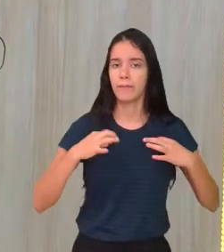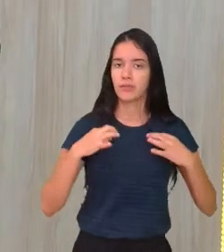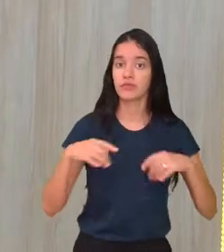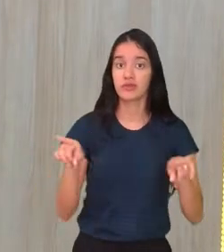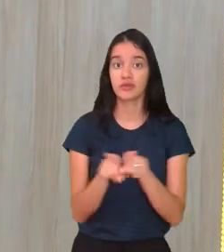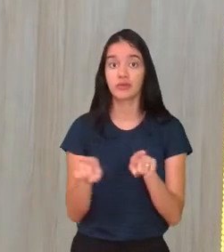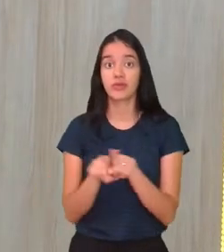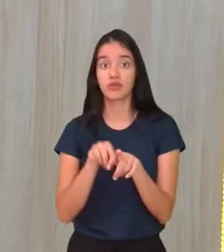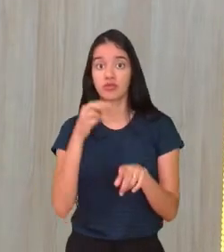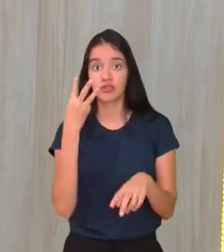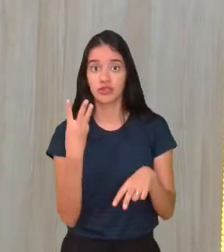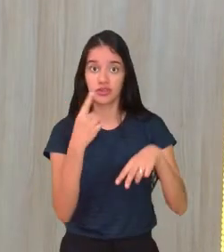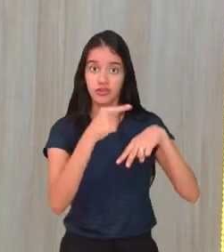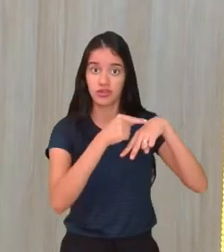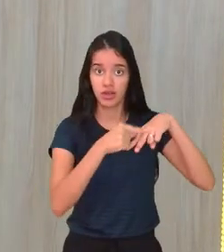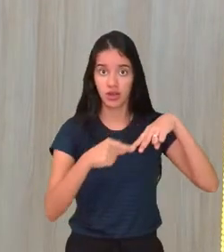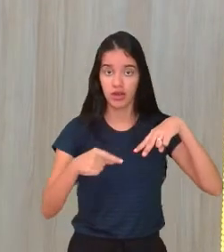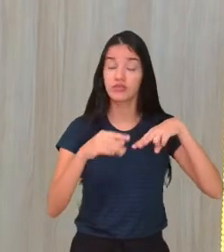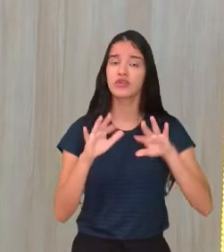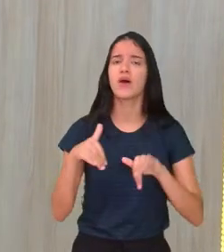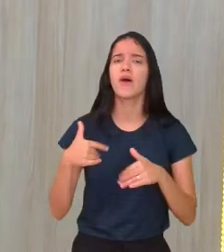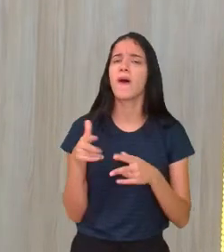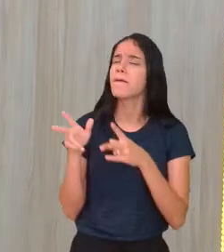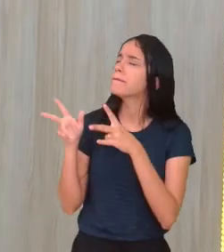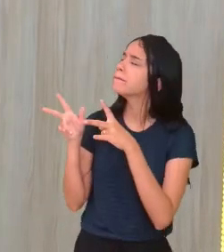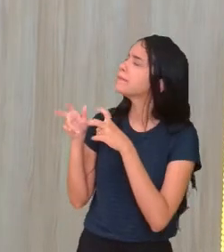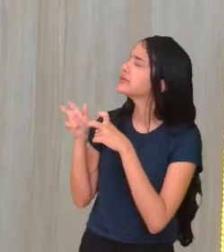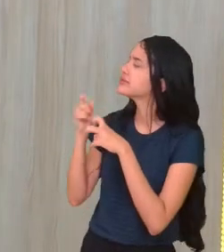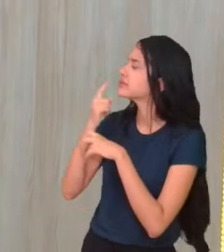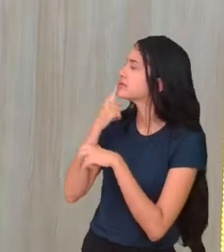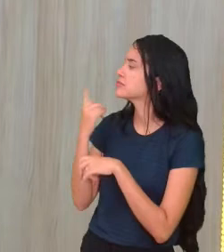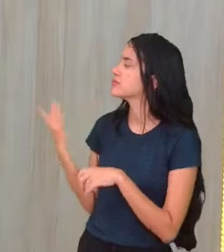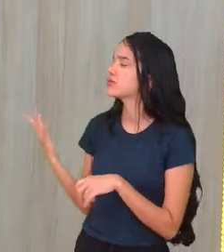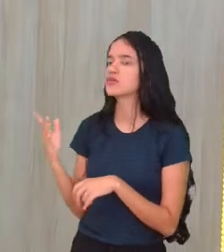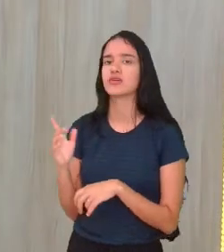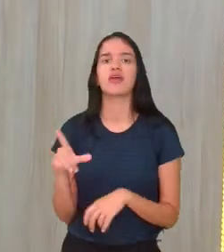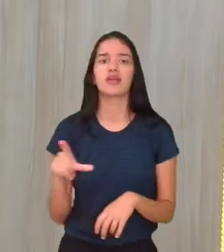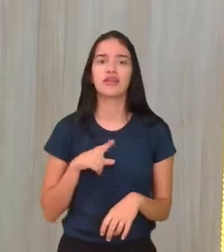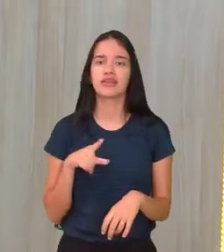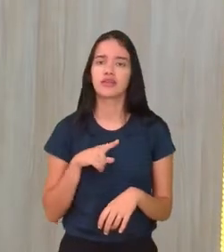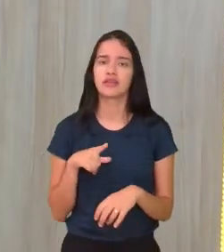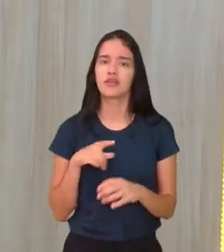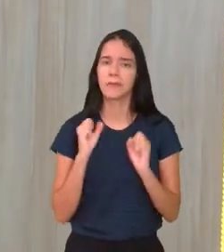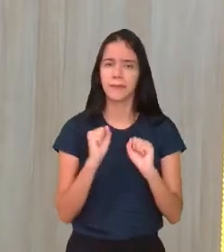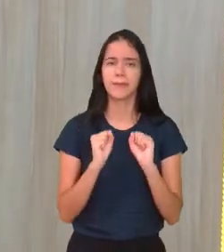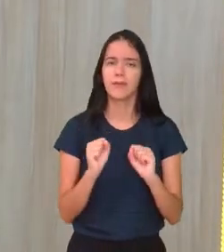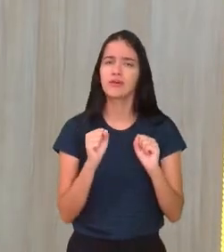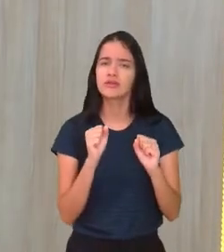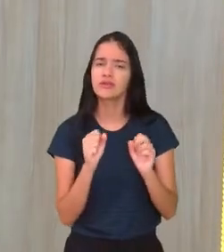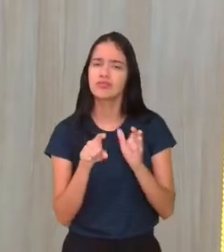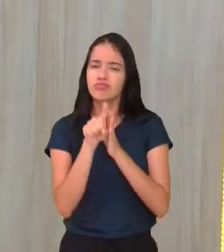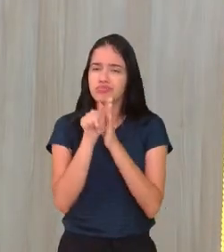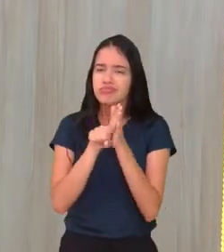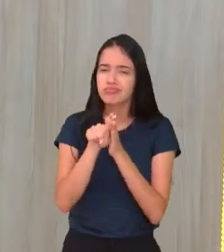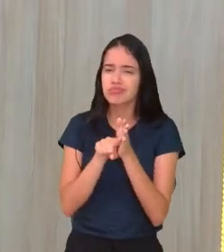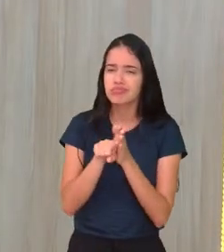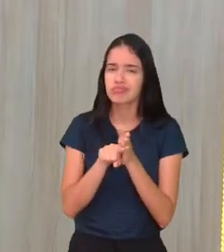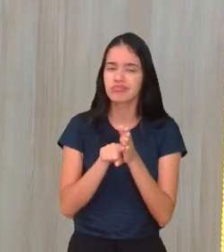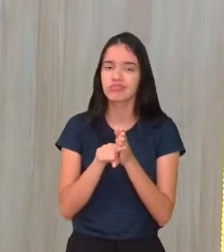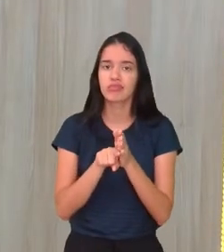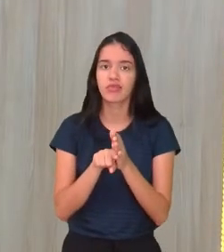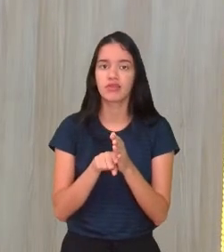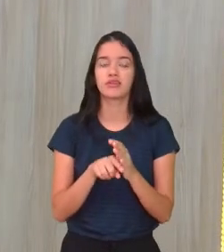certo? Então observe aqui o seguinte, ó, a gente pode analisar tanto na horizontal quanto